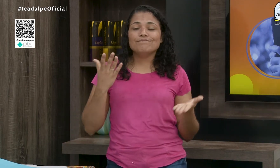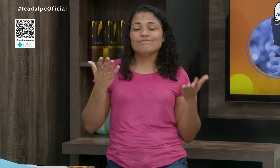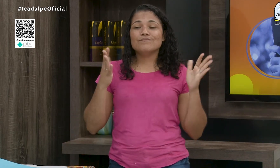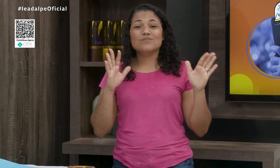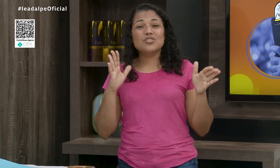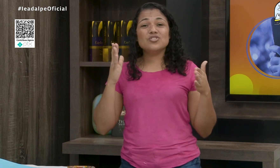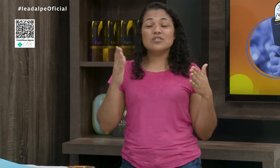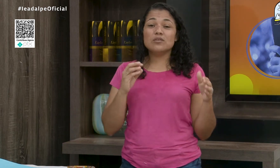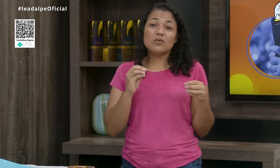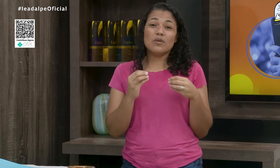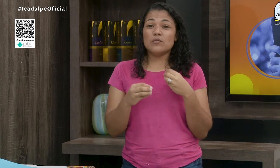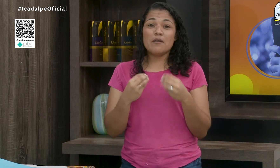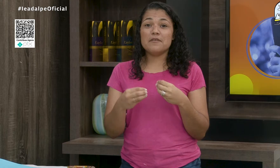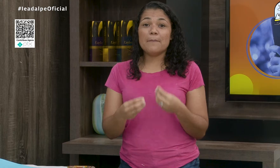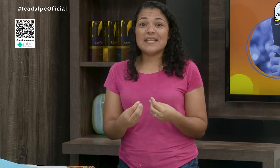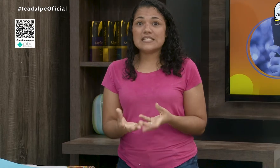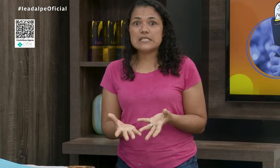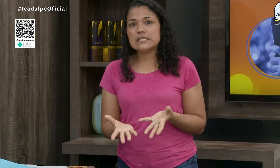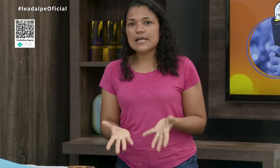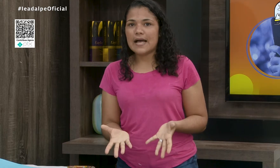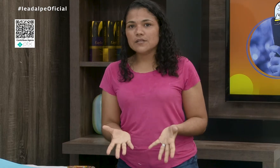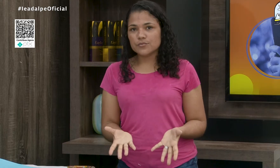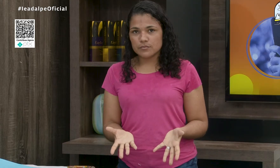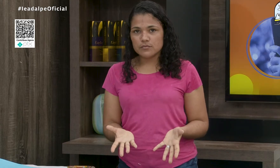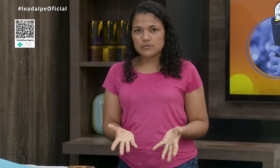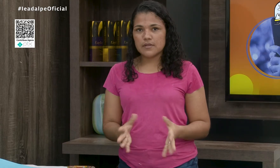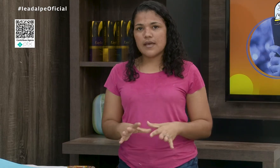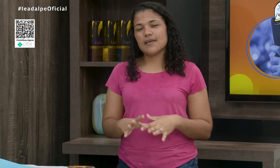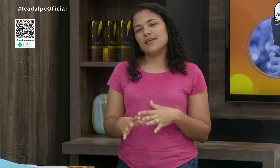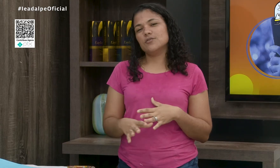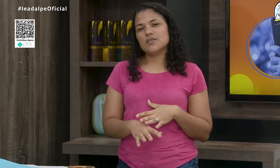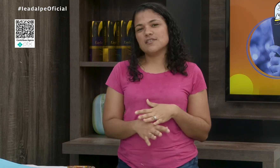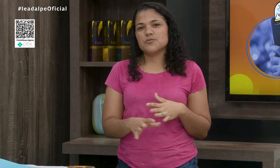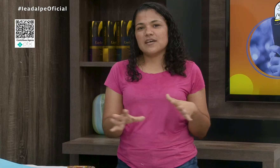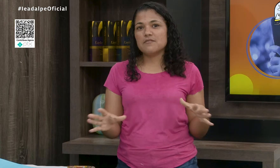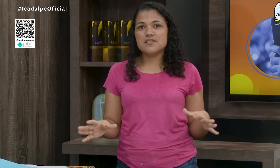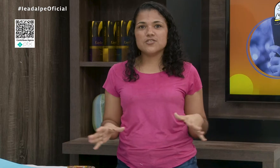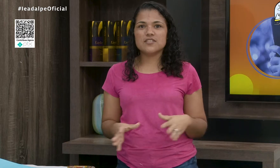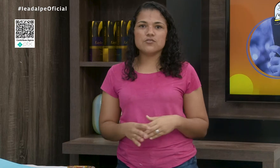que não havia presenciado,